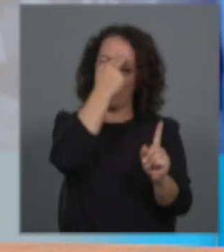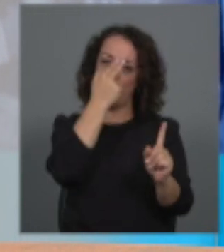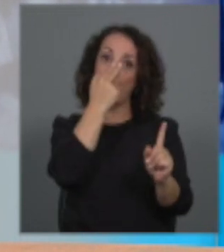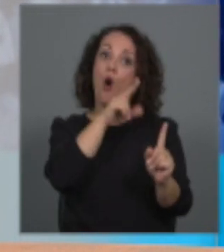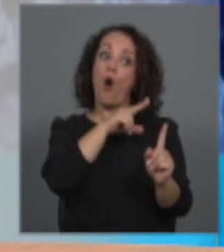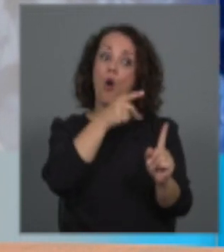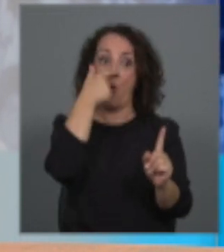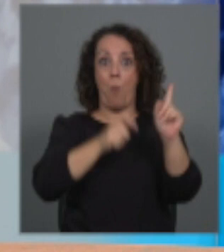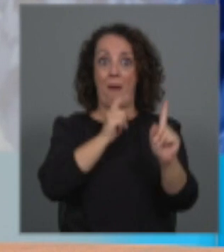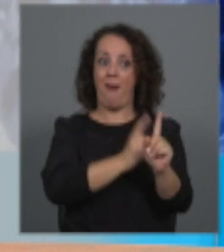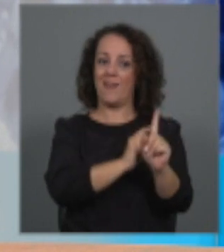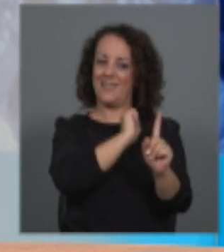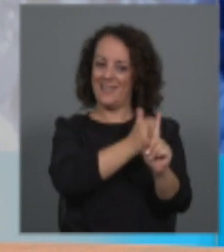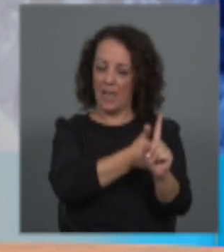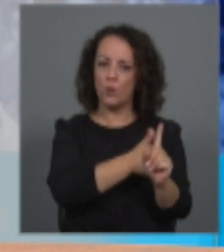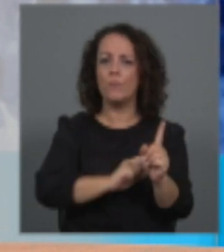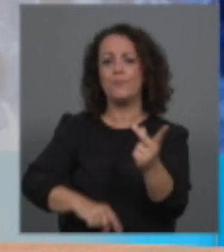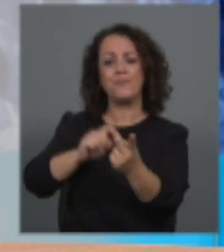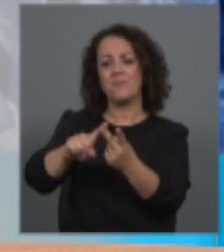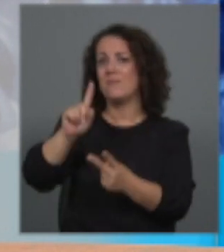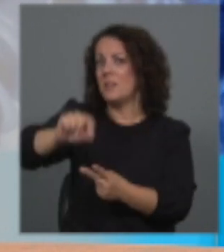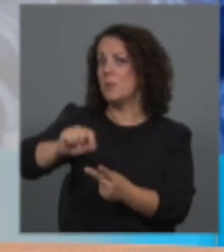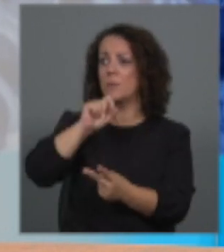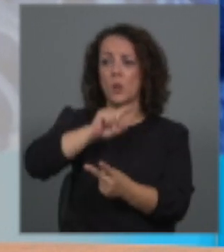mas é também o dia qualquer